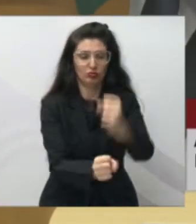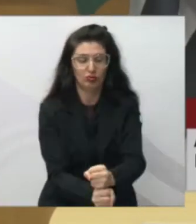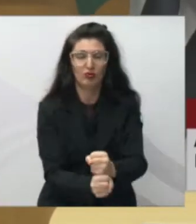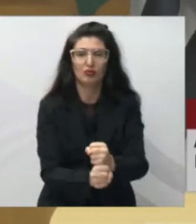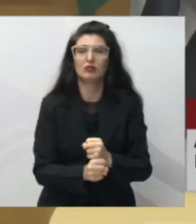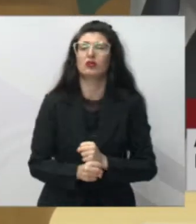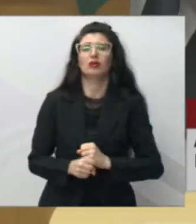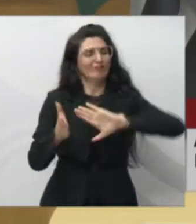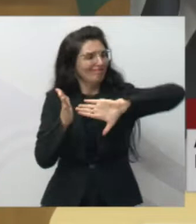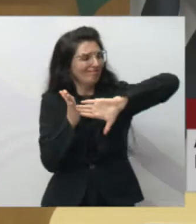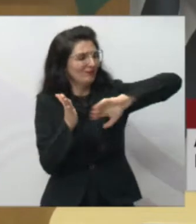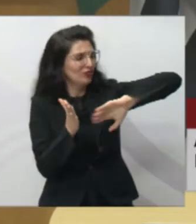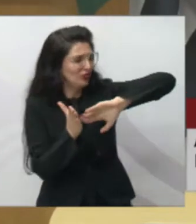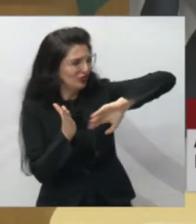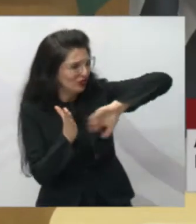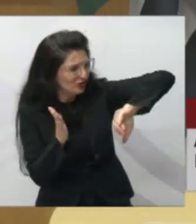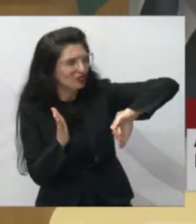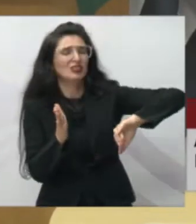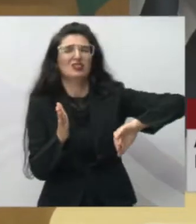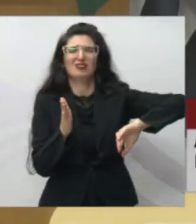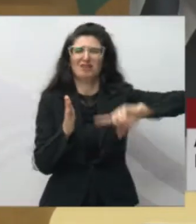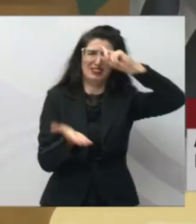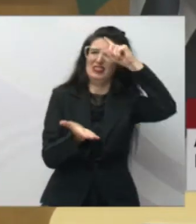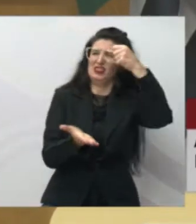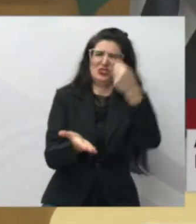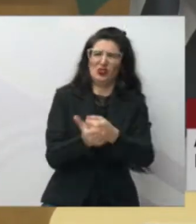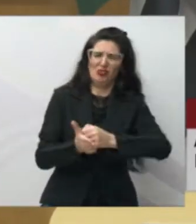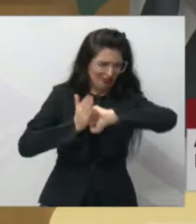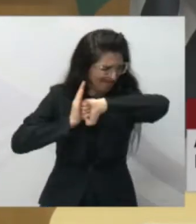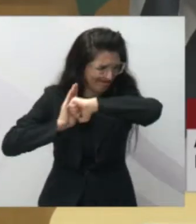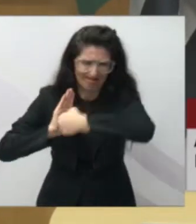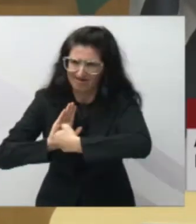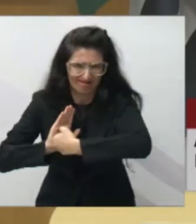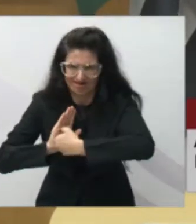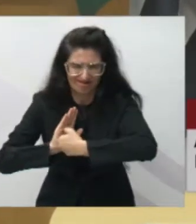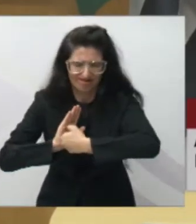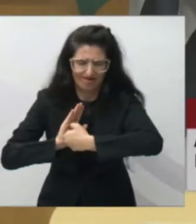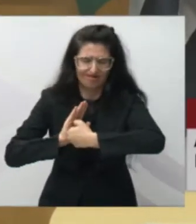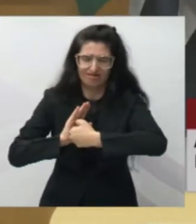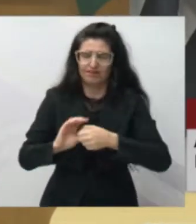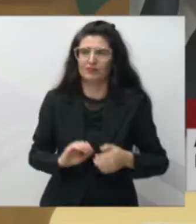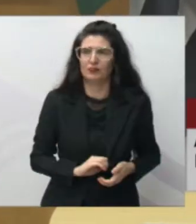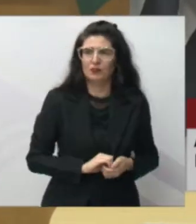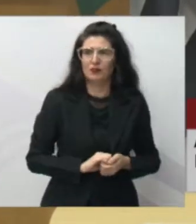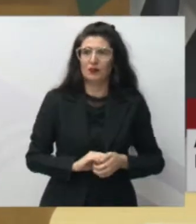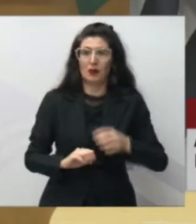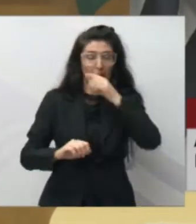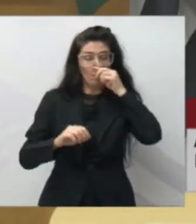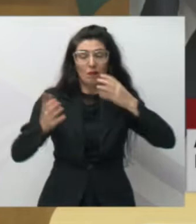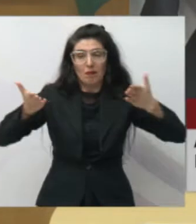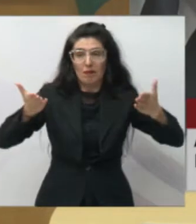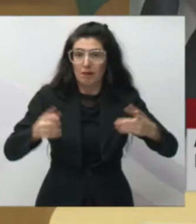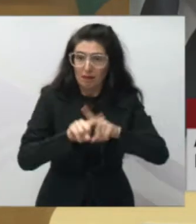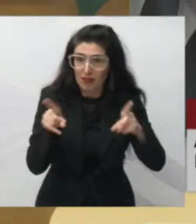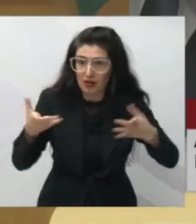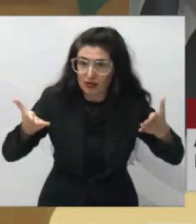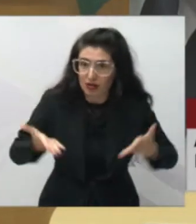tramitação, permitindo a implementação da medida pelos atuais gestores.